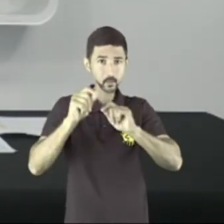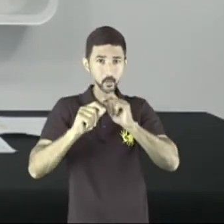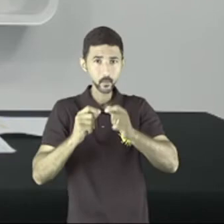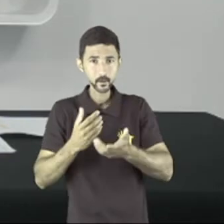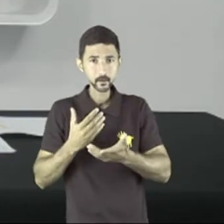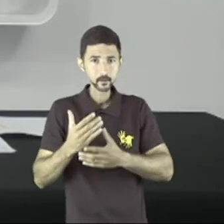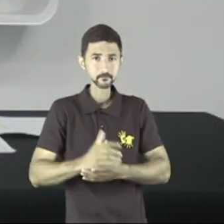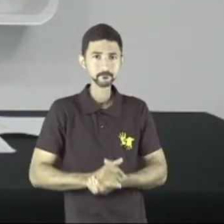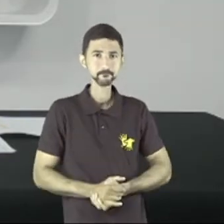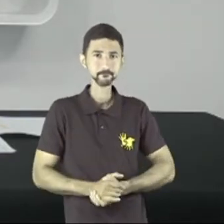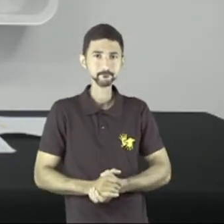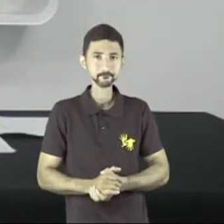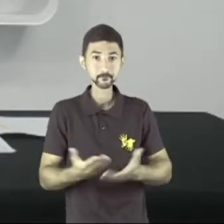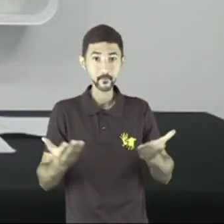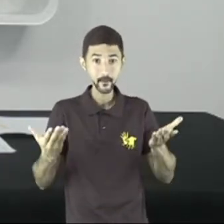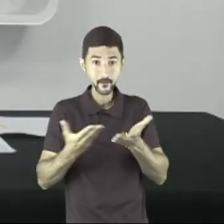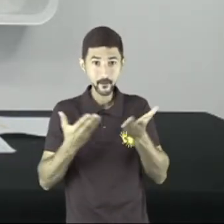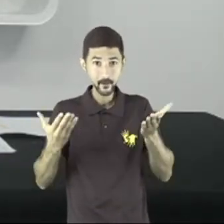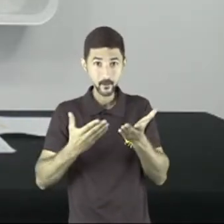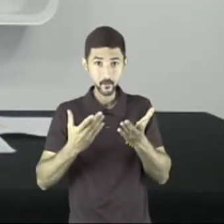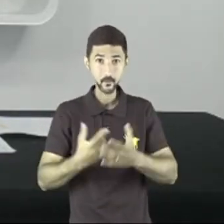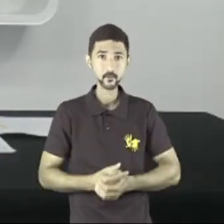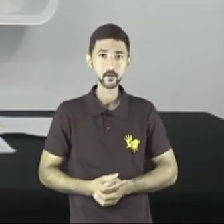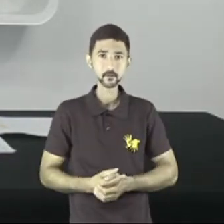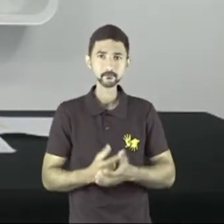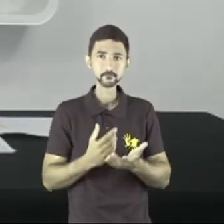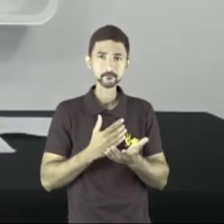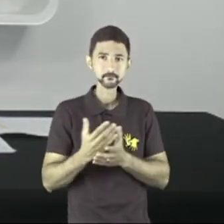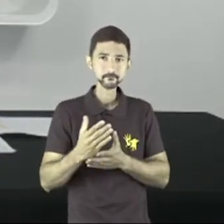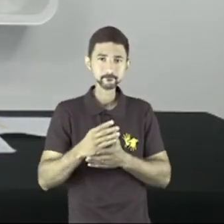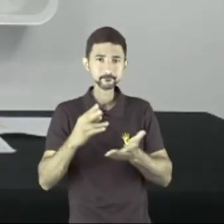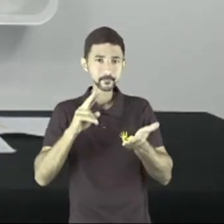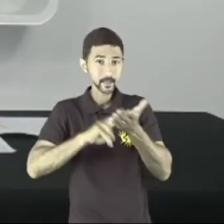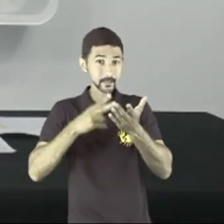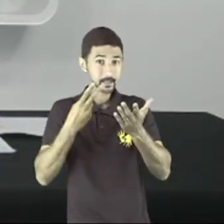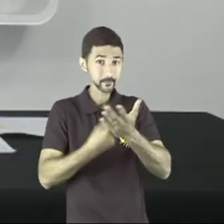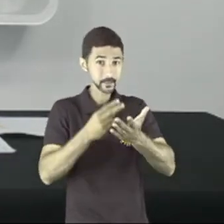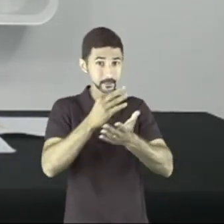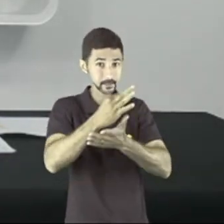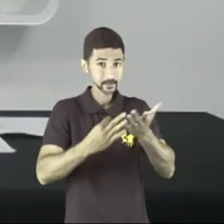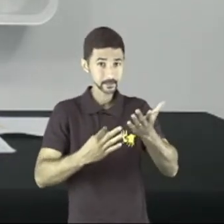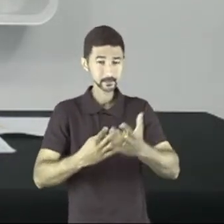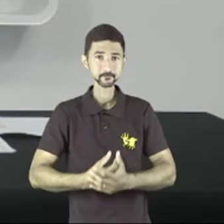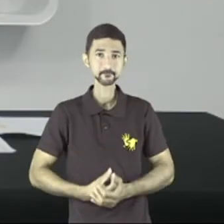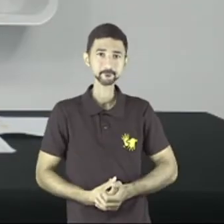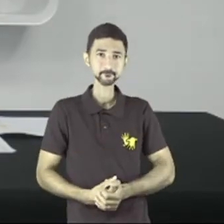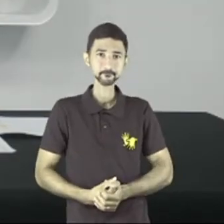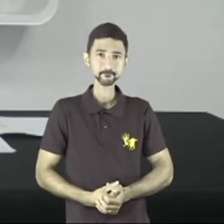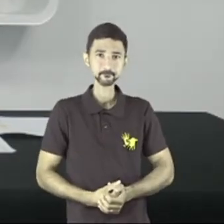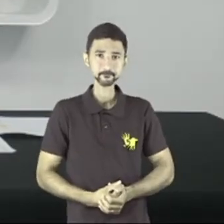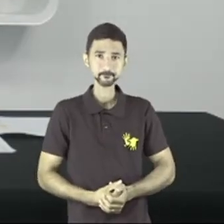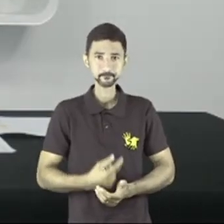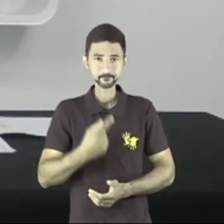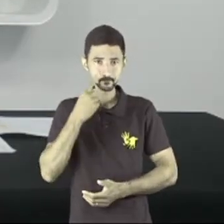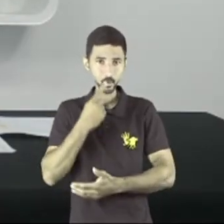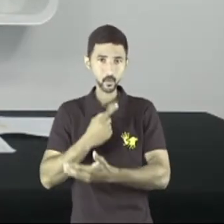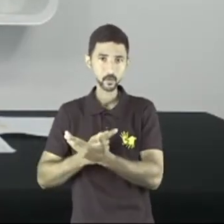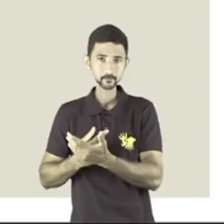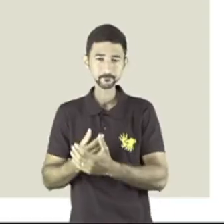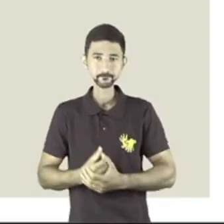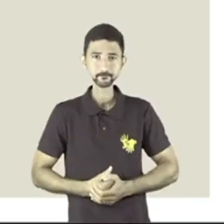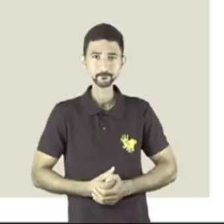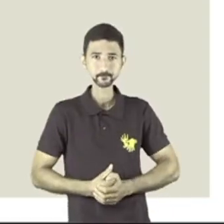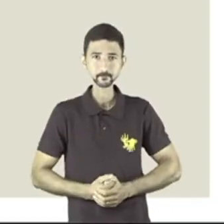quem acompanhou, porque agora nós vamos à nossa interpretação de texto. Vamos lá? Olha aqui nas